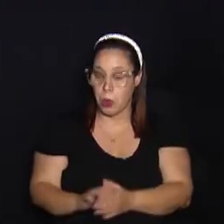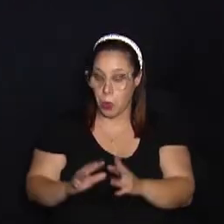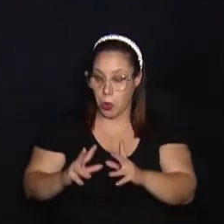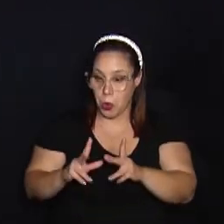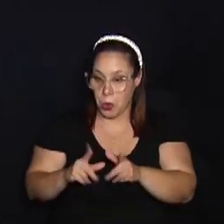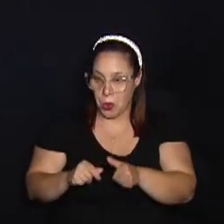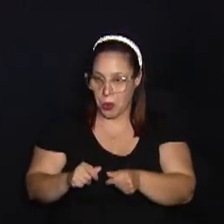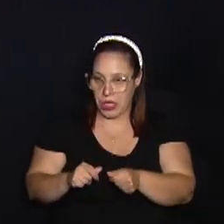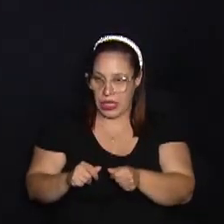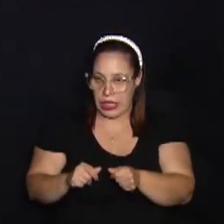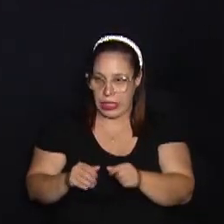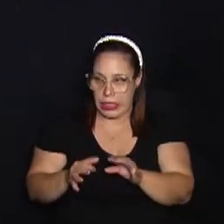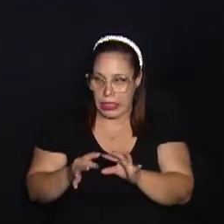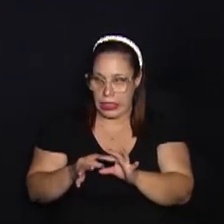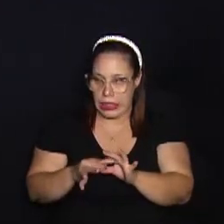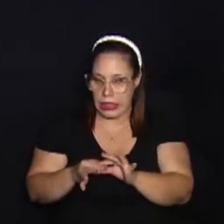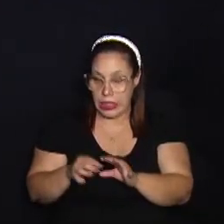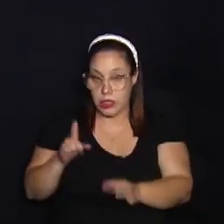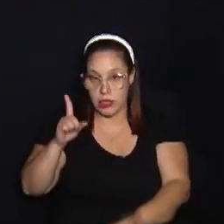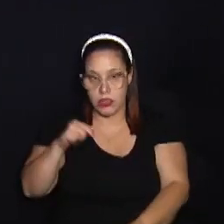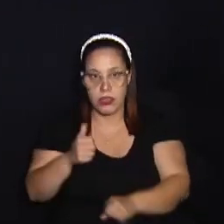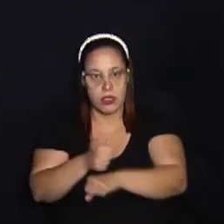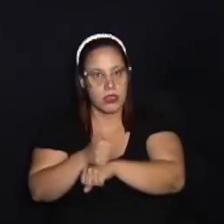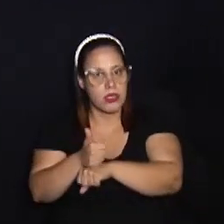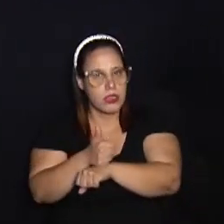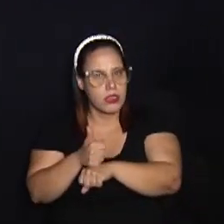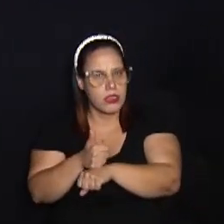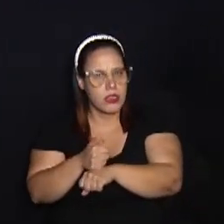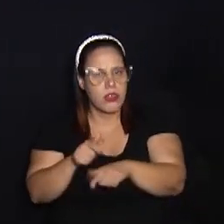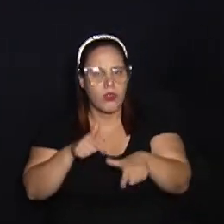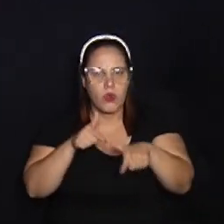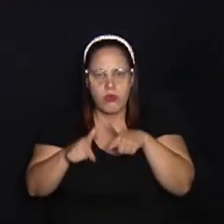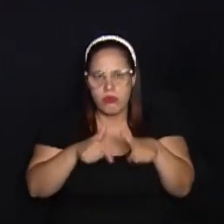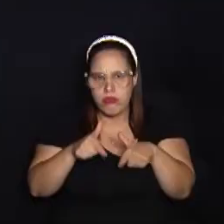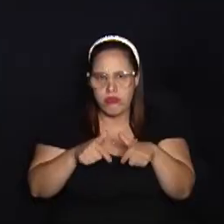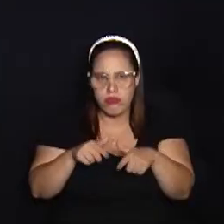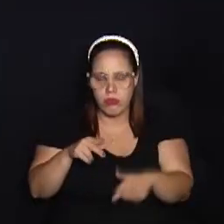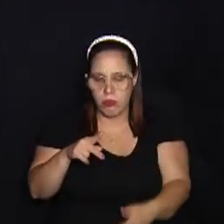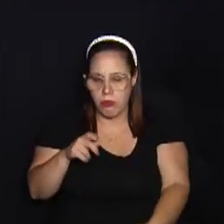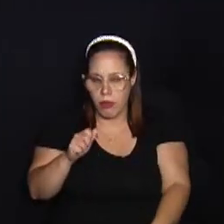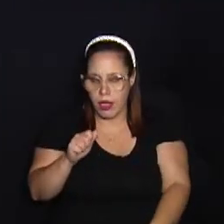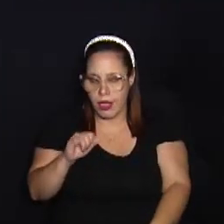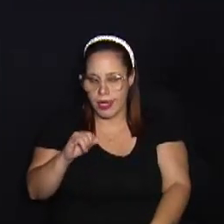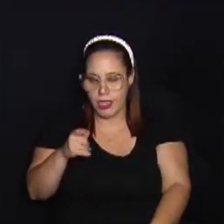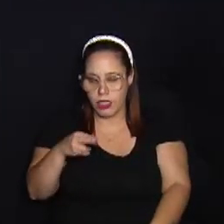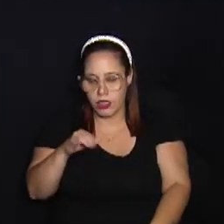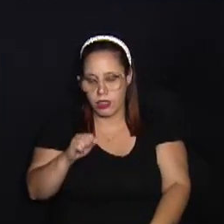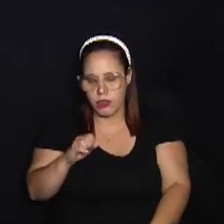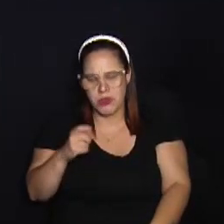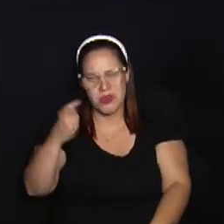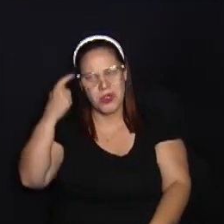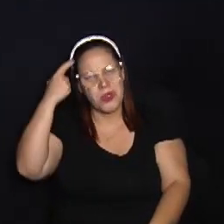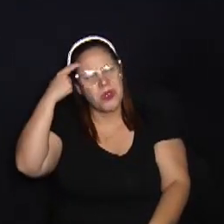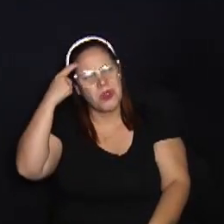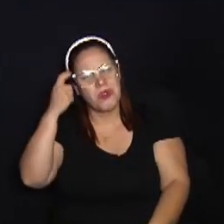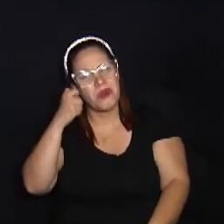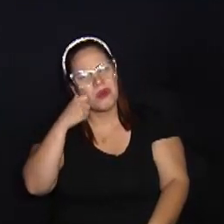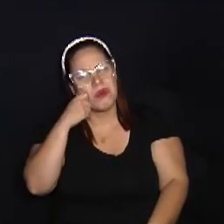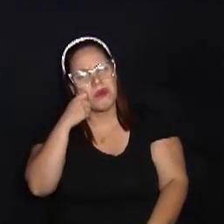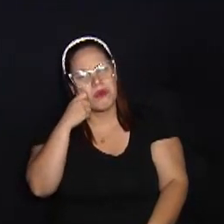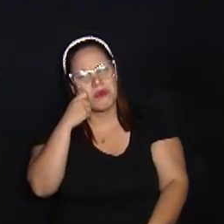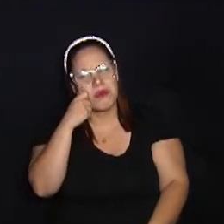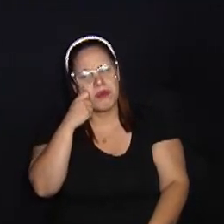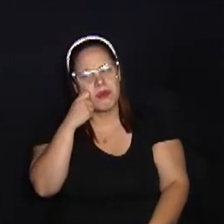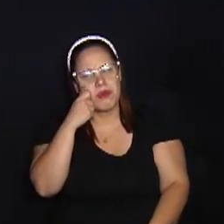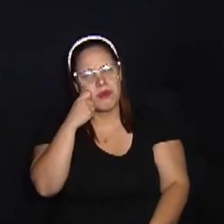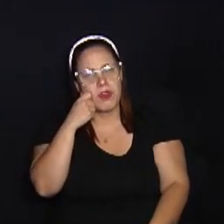bem complexo, né? Você ser aí o profissional e trabalhar com o paisagismo, porque às vezes a gente pensa que o paisagista